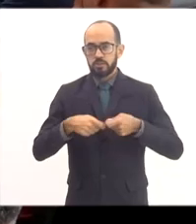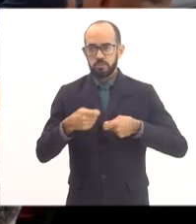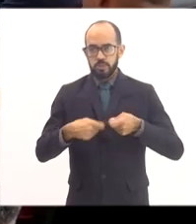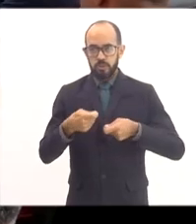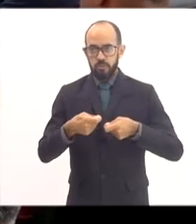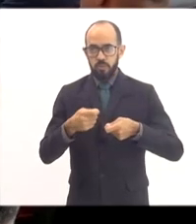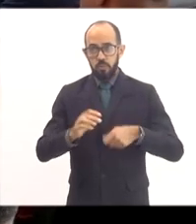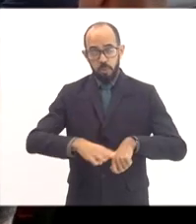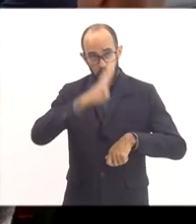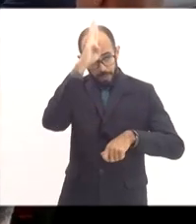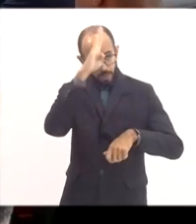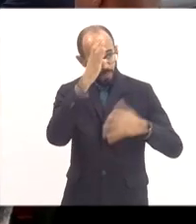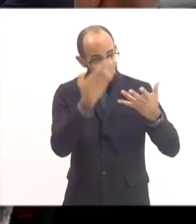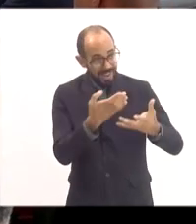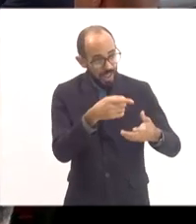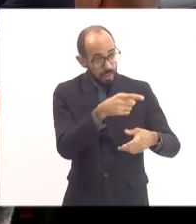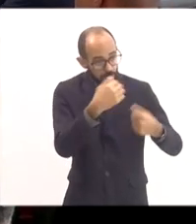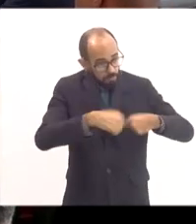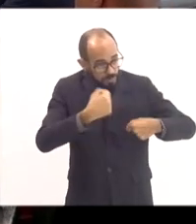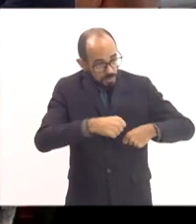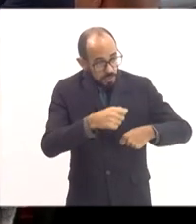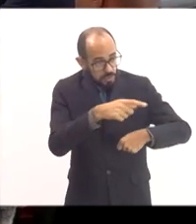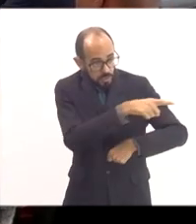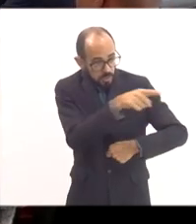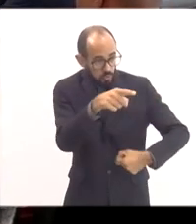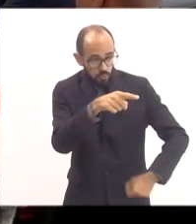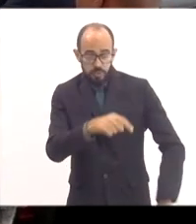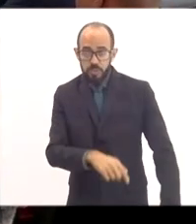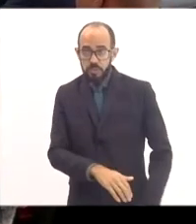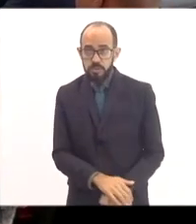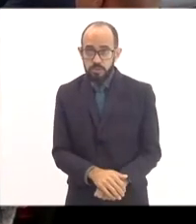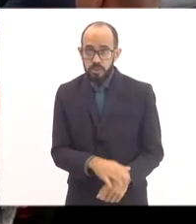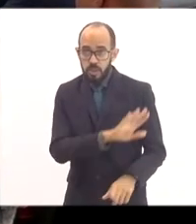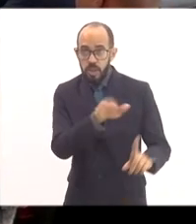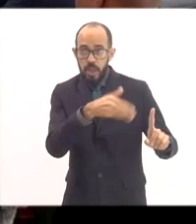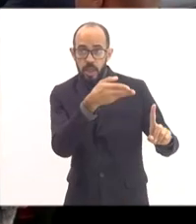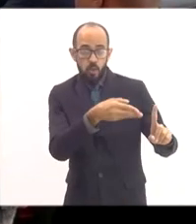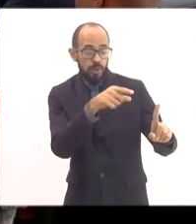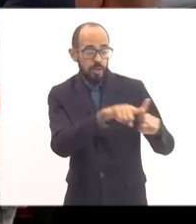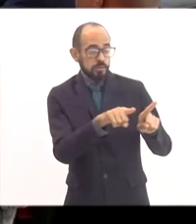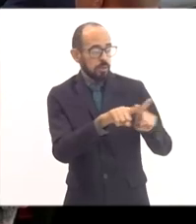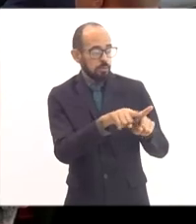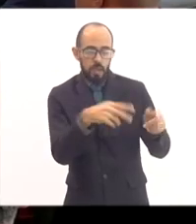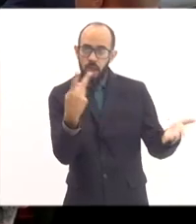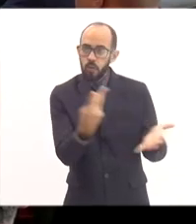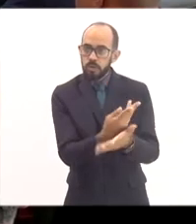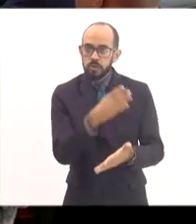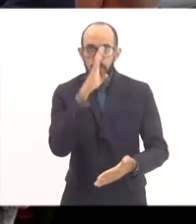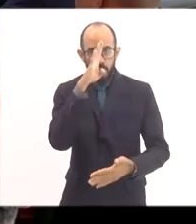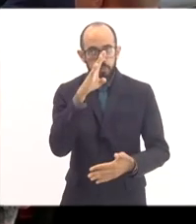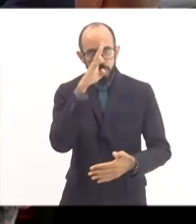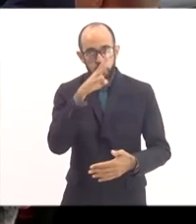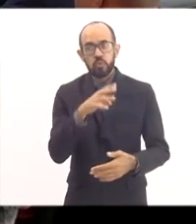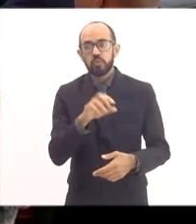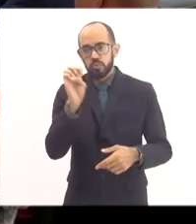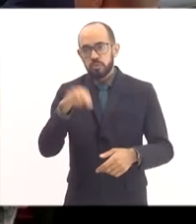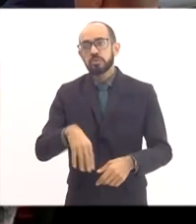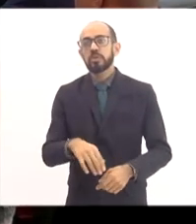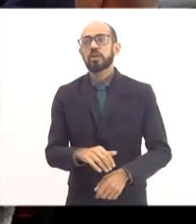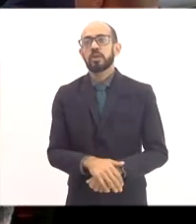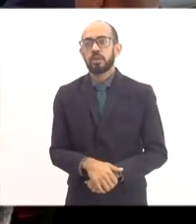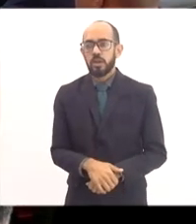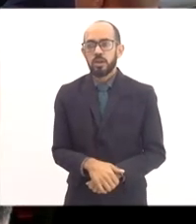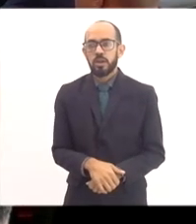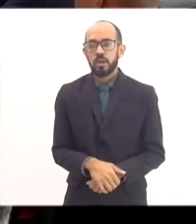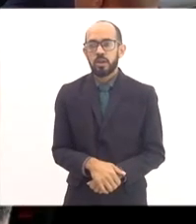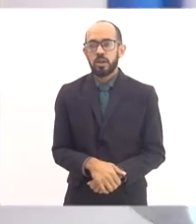quer vocês. Precisa de vocês. E reconhece o absurdo. Quando a gente fala de outras questões relacionadas a outros concursos, se